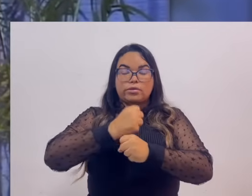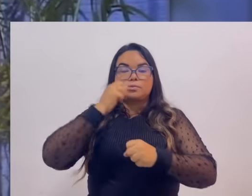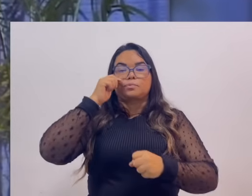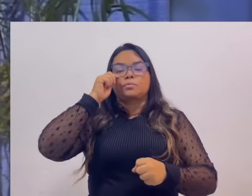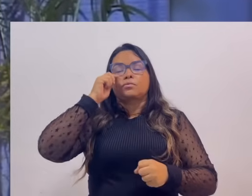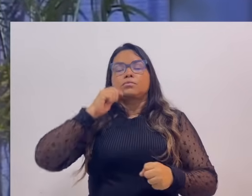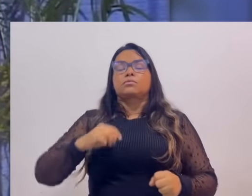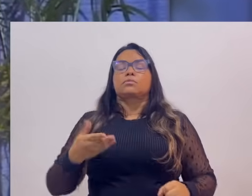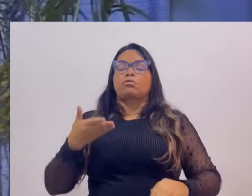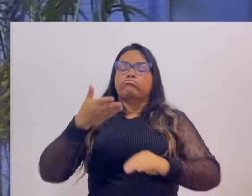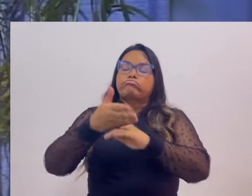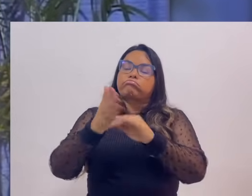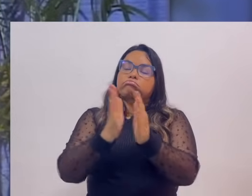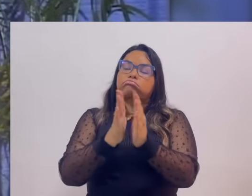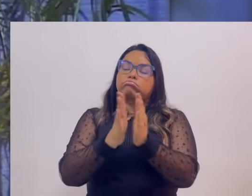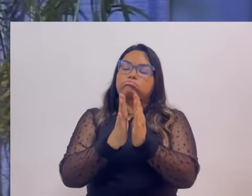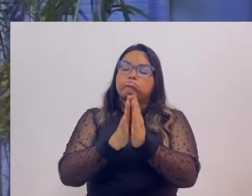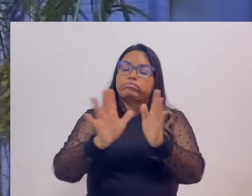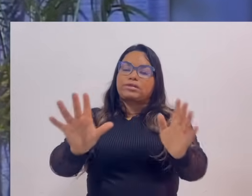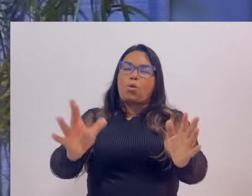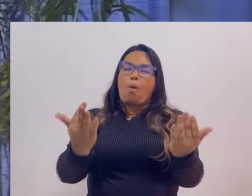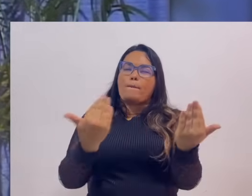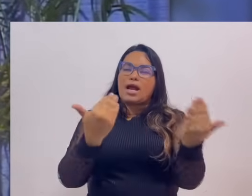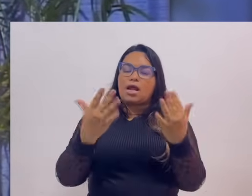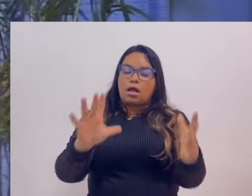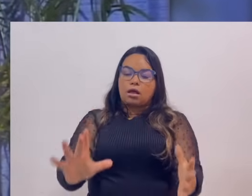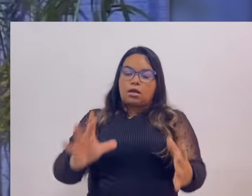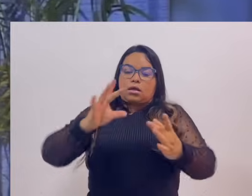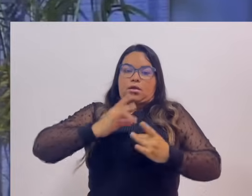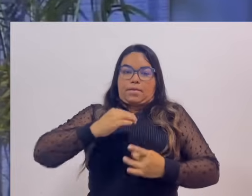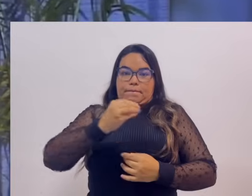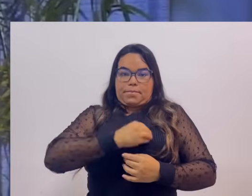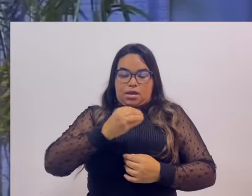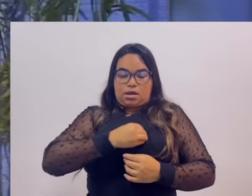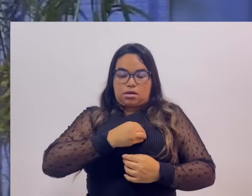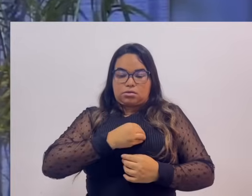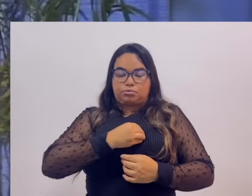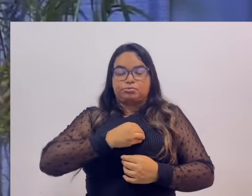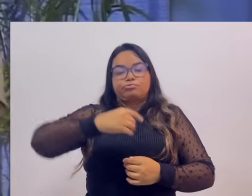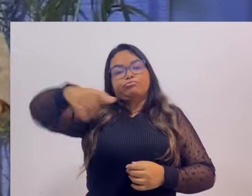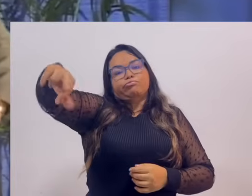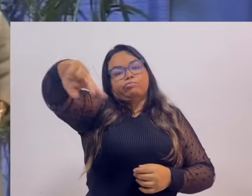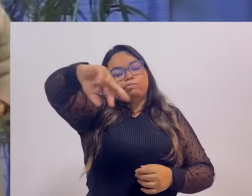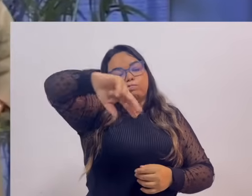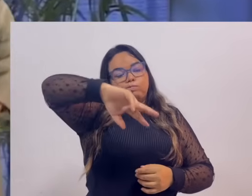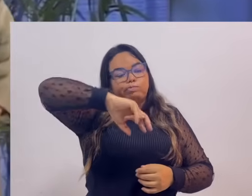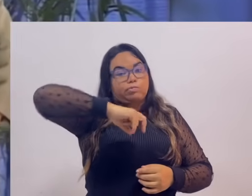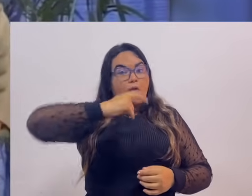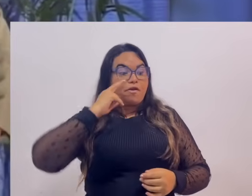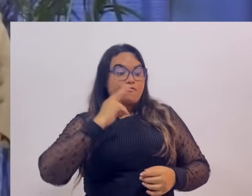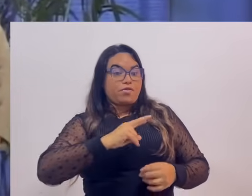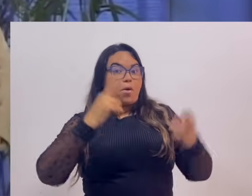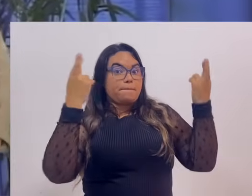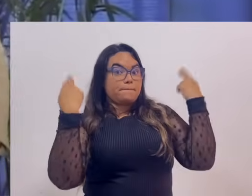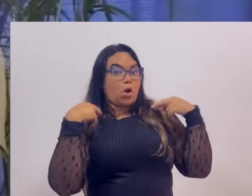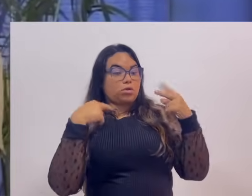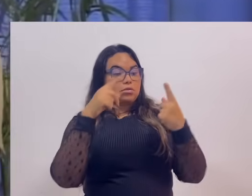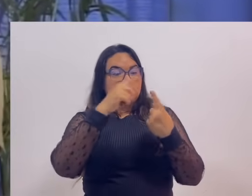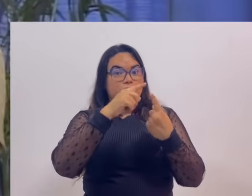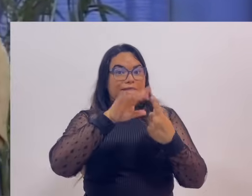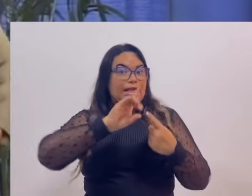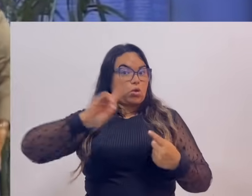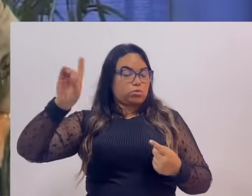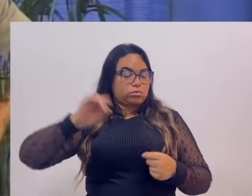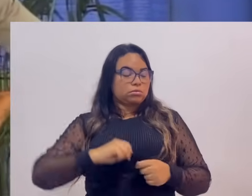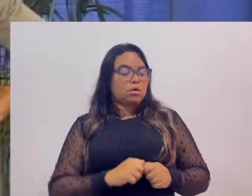ano e saia e colocava suas mãos sobre o bode emissário e pressionava suas mãos sobre ele